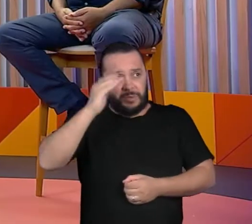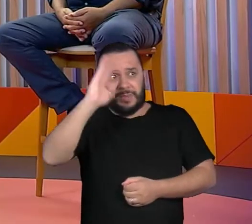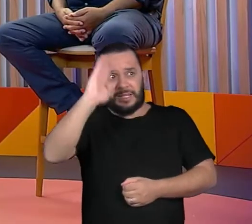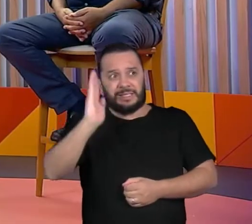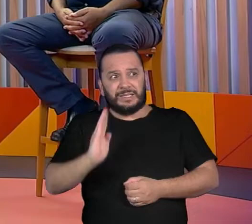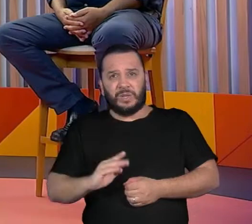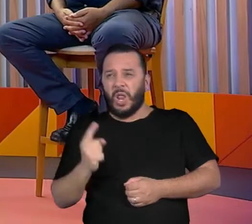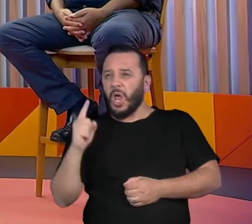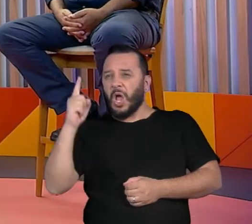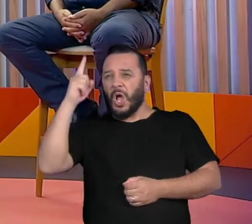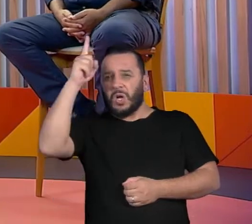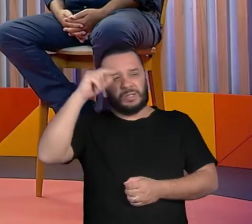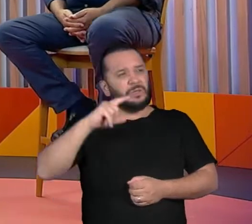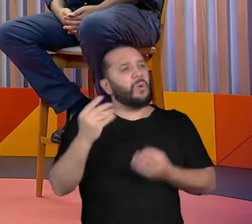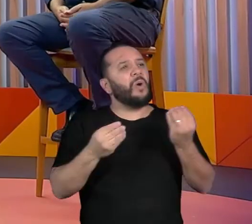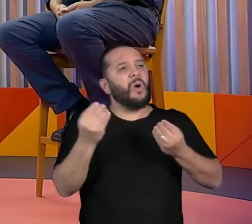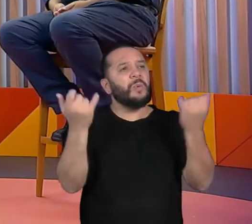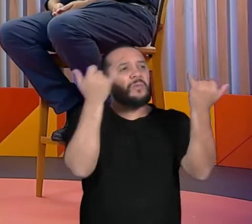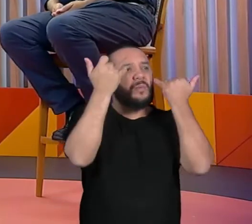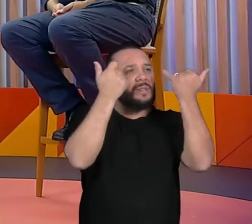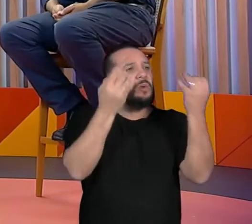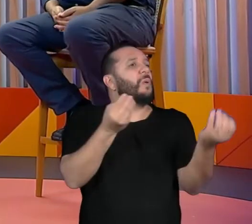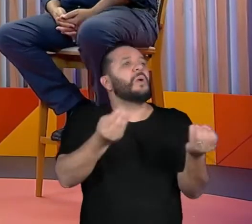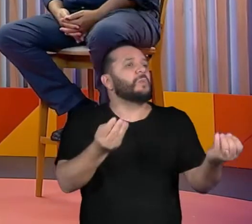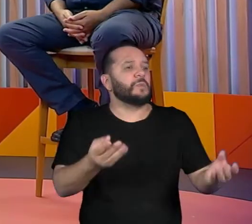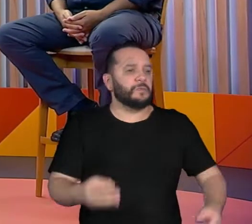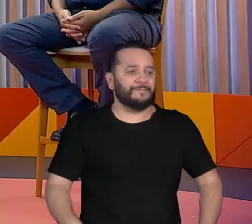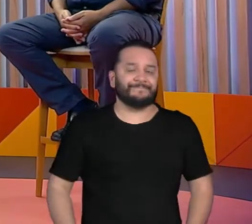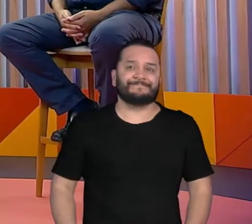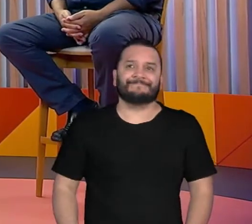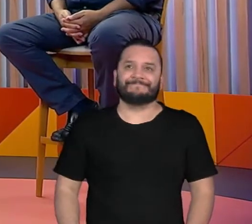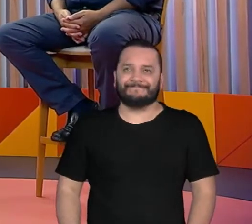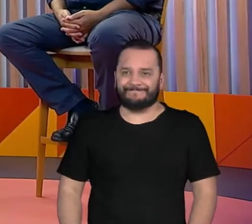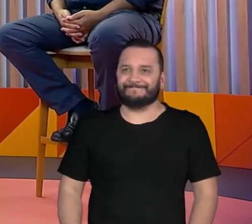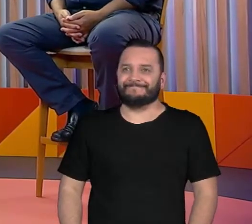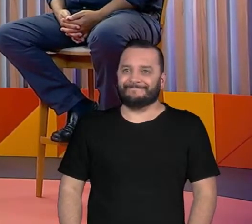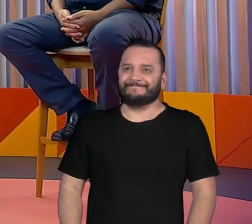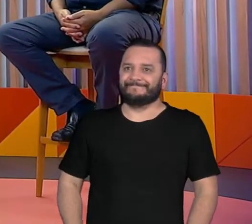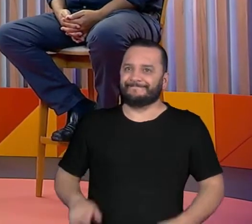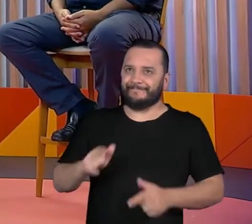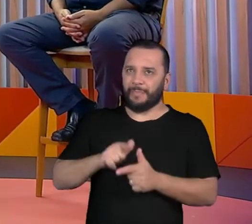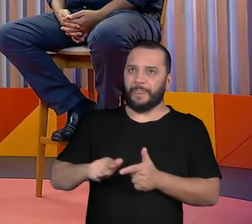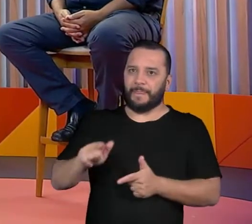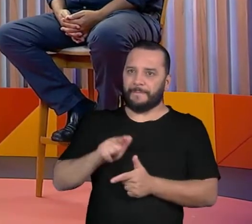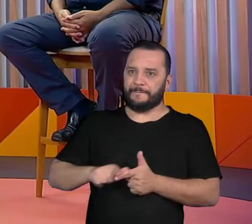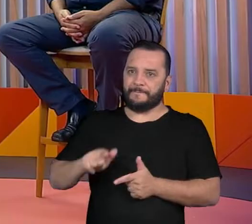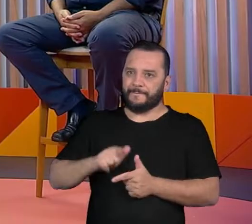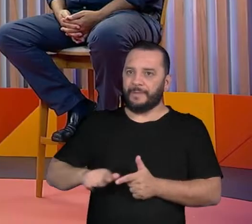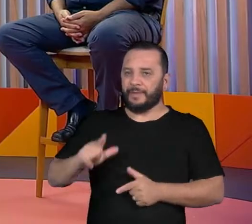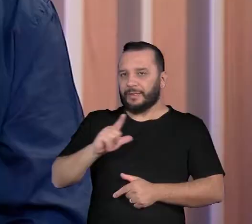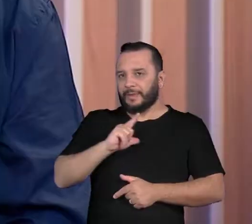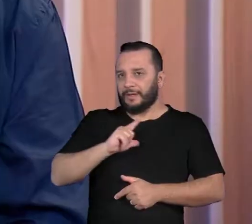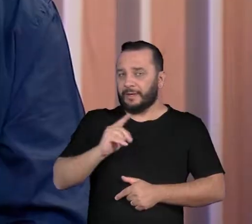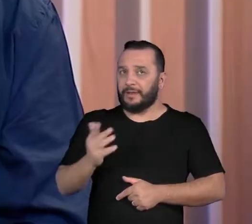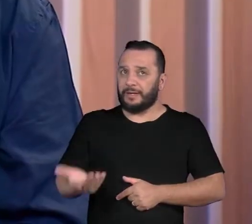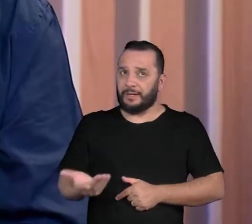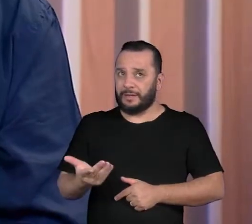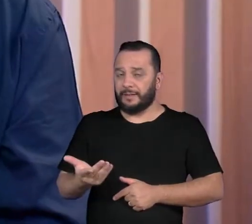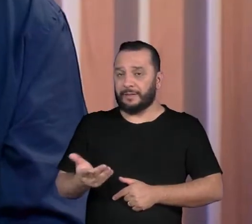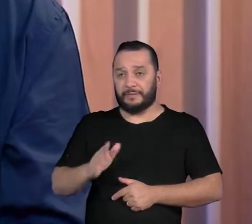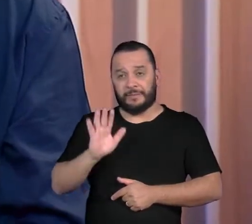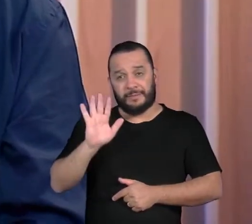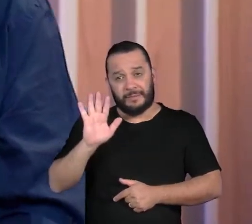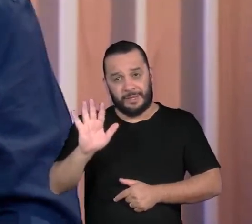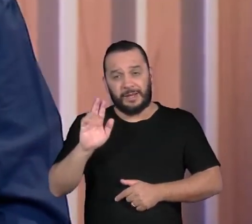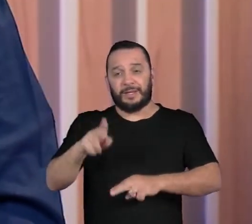informação? Então, esse é um problema. Mas, por isso,